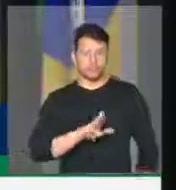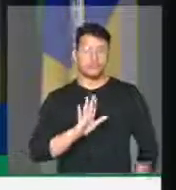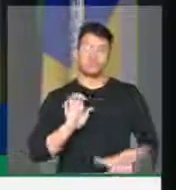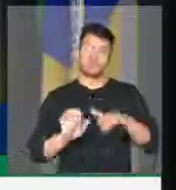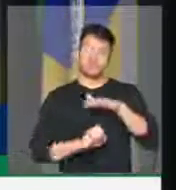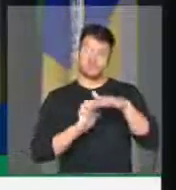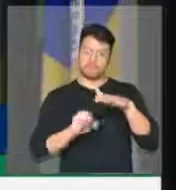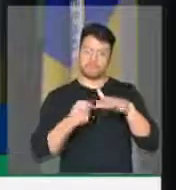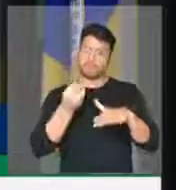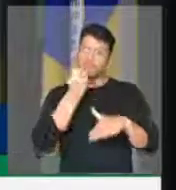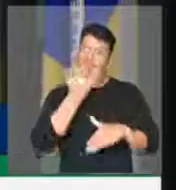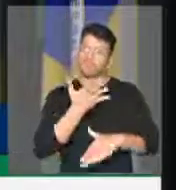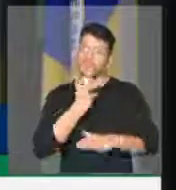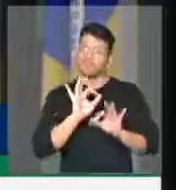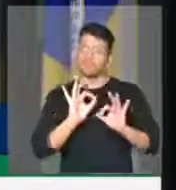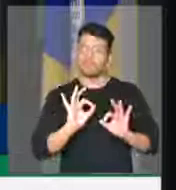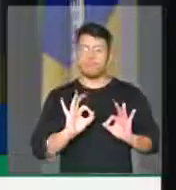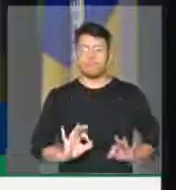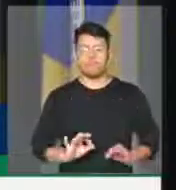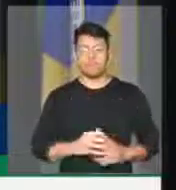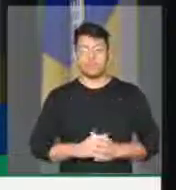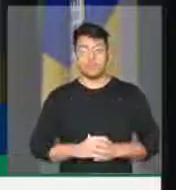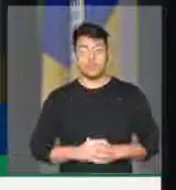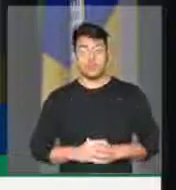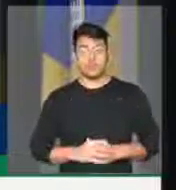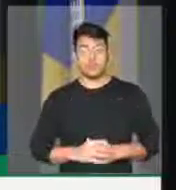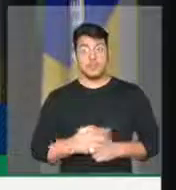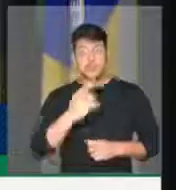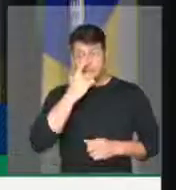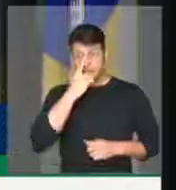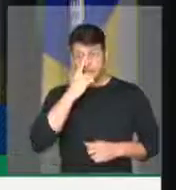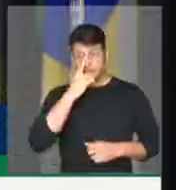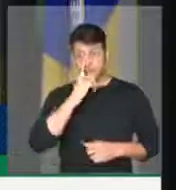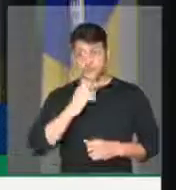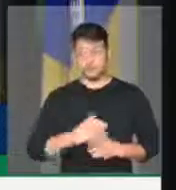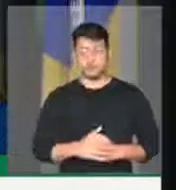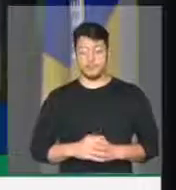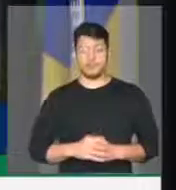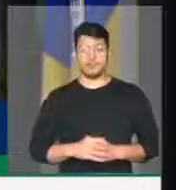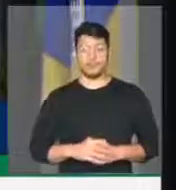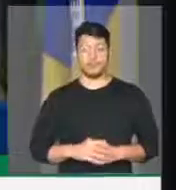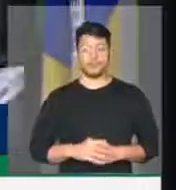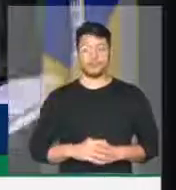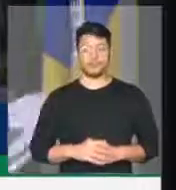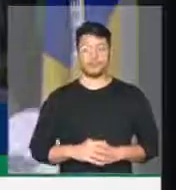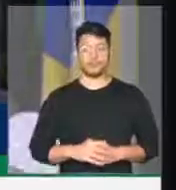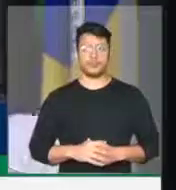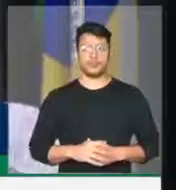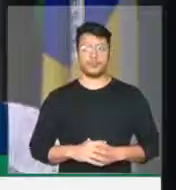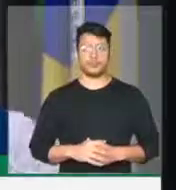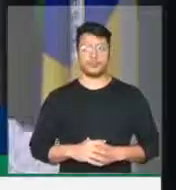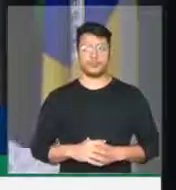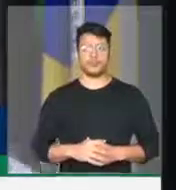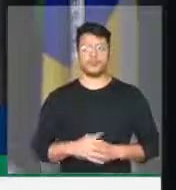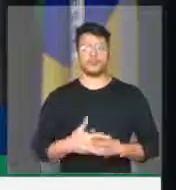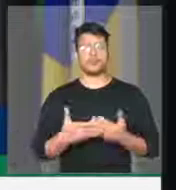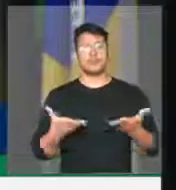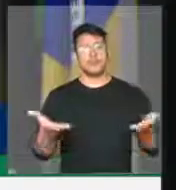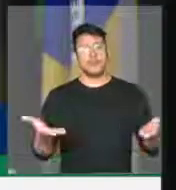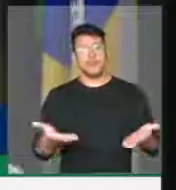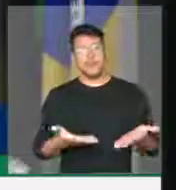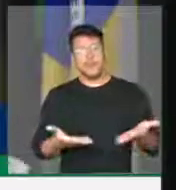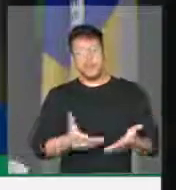administrada pela Marinha Brasileira. E agora ela vai estender sua atuação, o Congresso vai faltar a